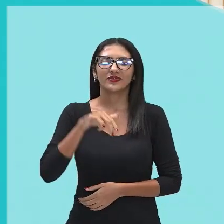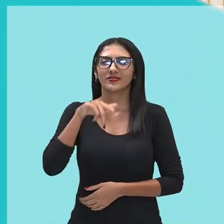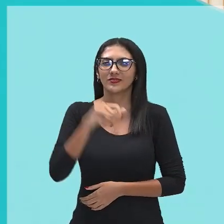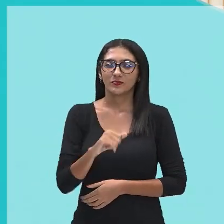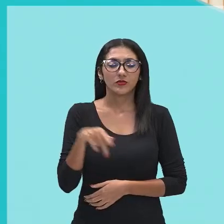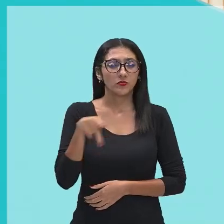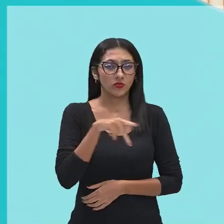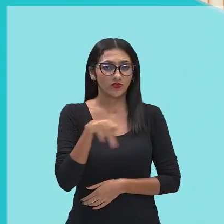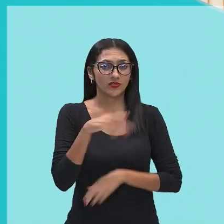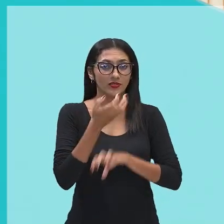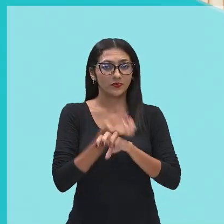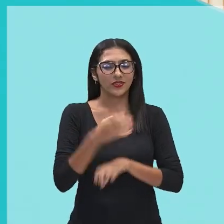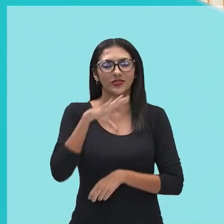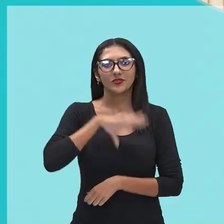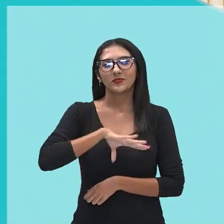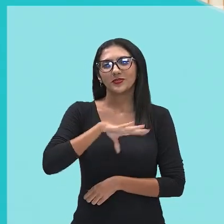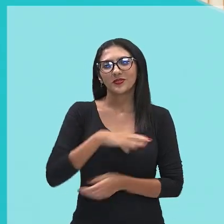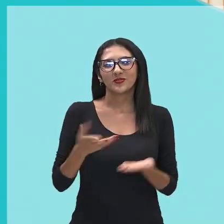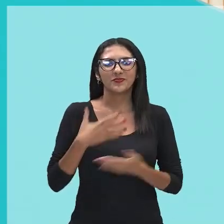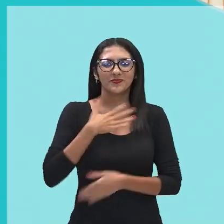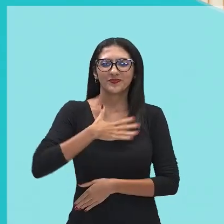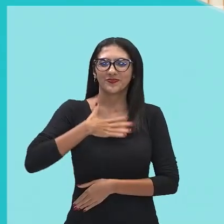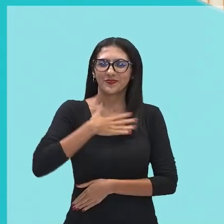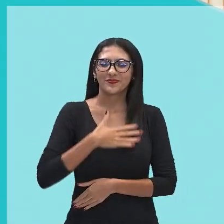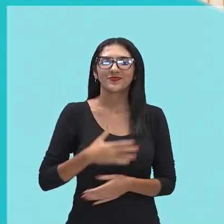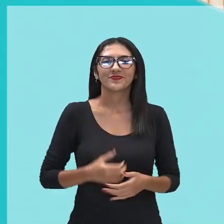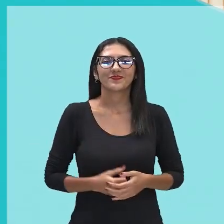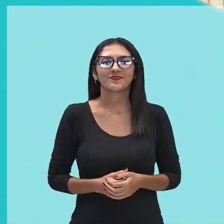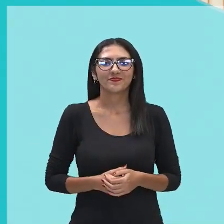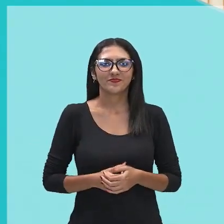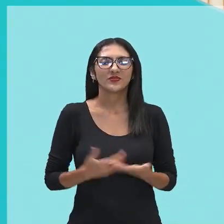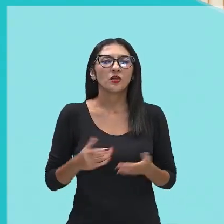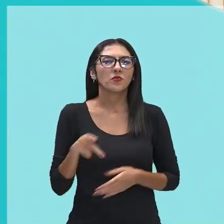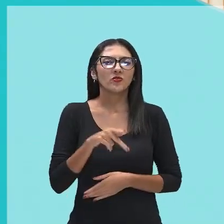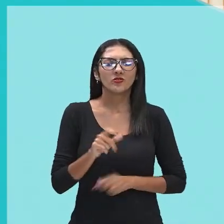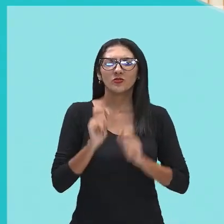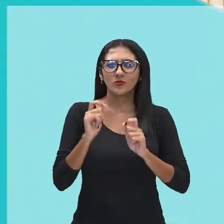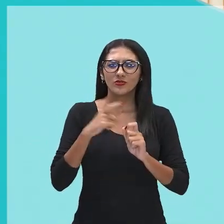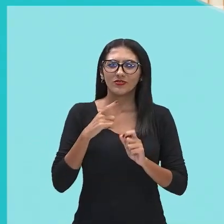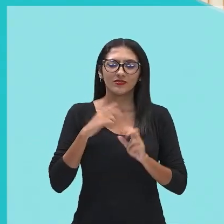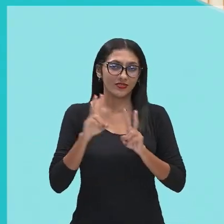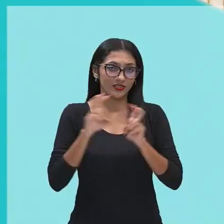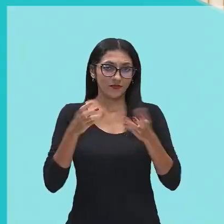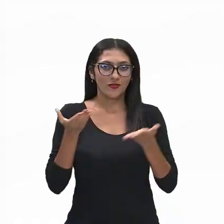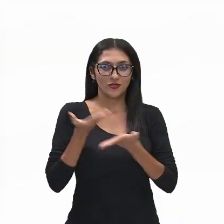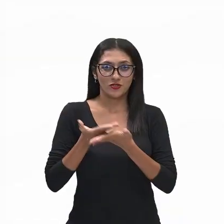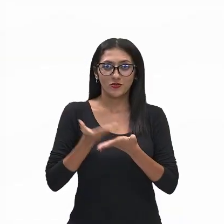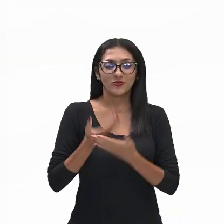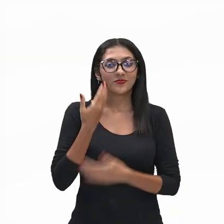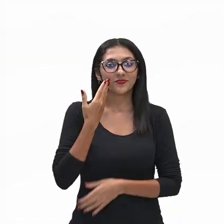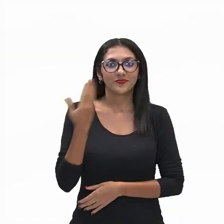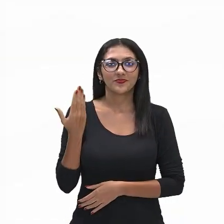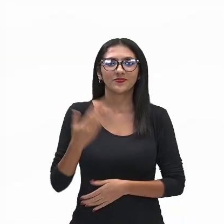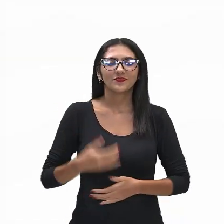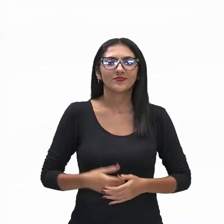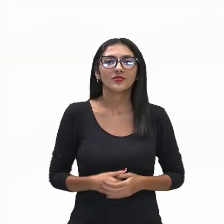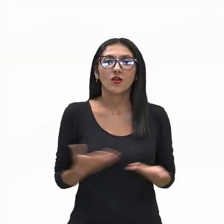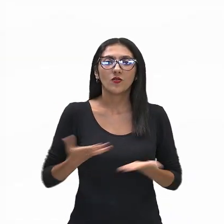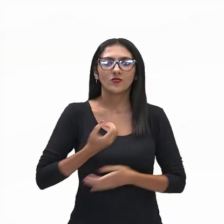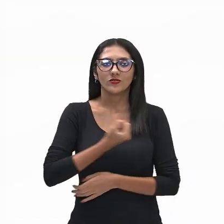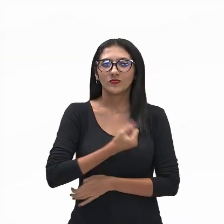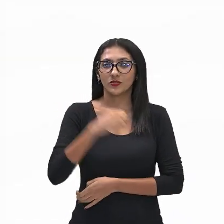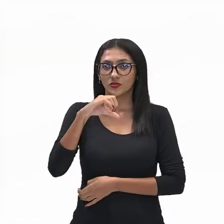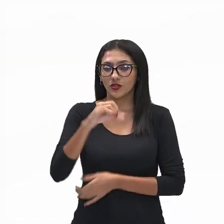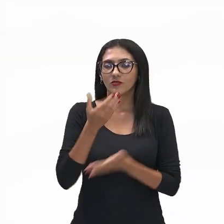língua portuguesa, e é um prazer tê-los aqui. Professora, afinal, o que teremos na nossa aula? Vejamos aí. Na aula de número